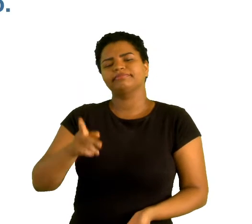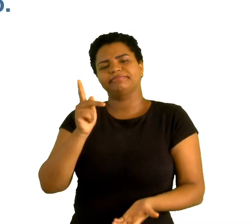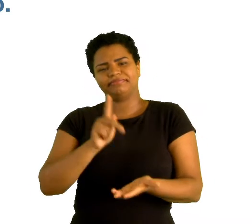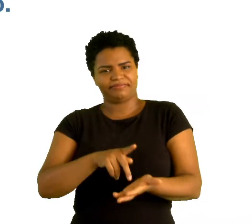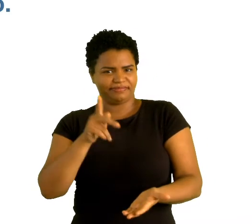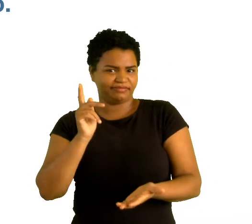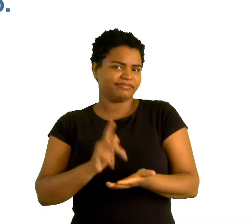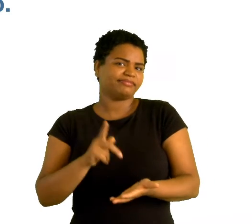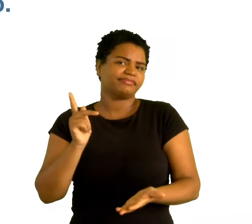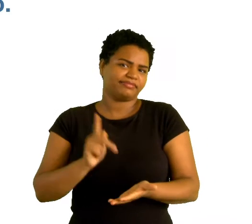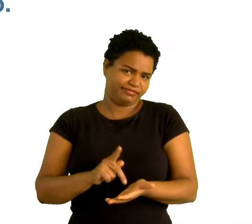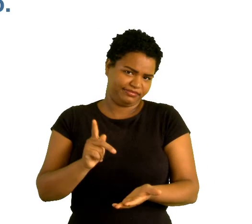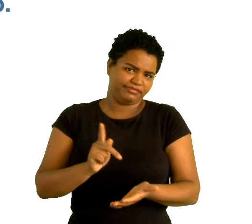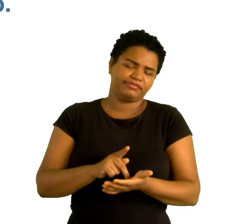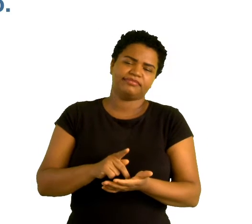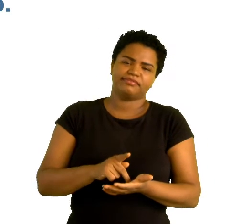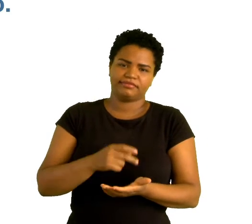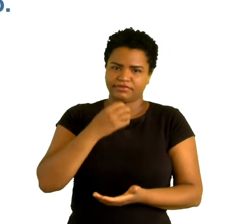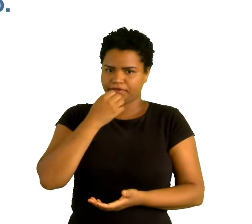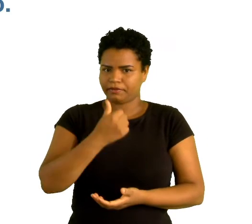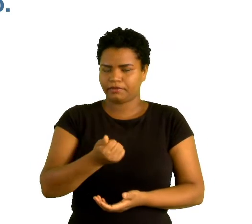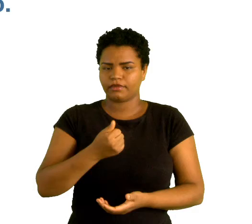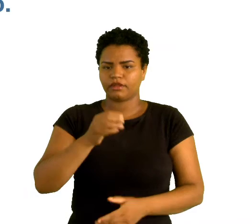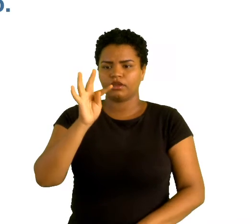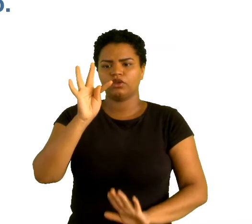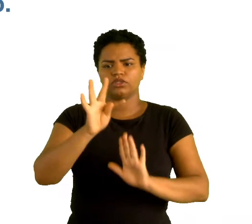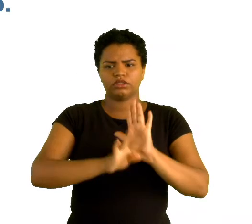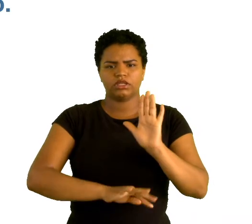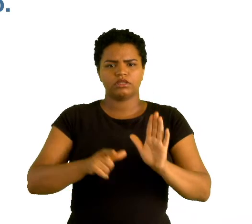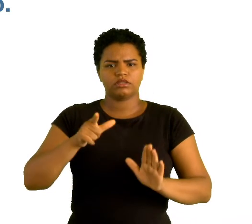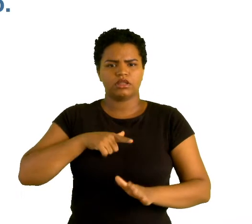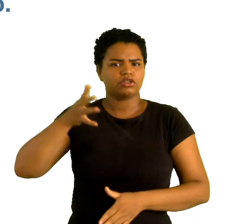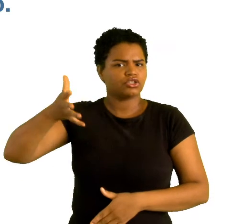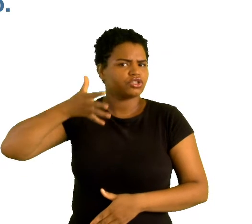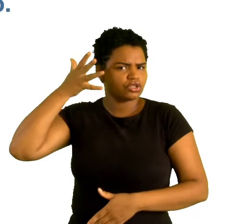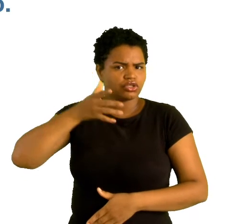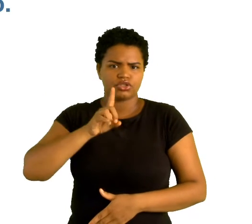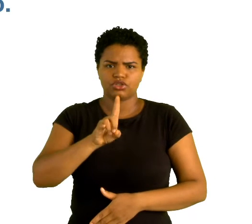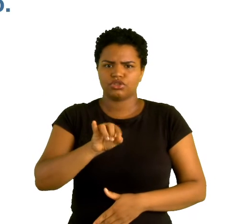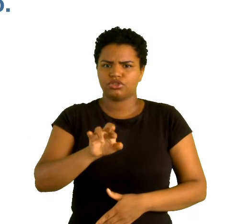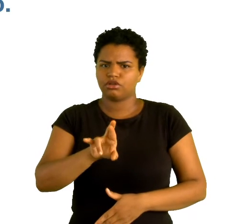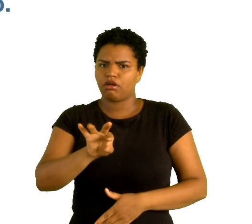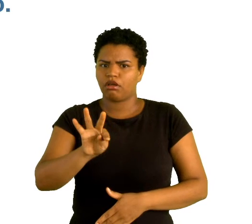Verdadeiro, muito bem. O texto apresenta um discurso direto?